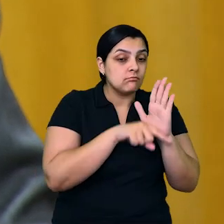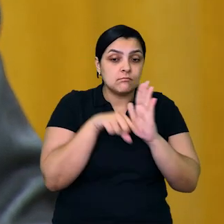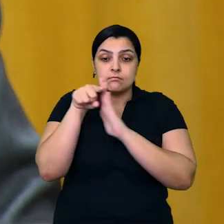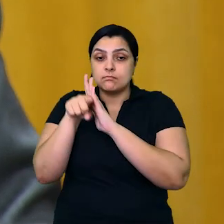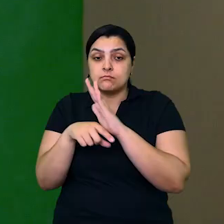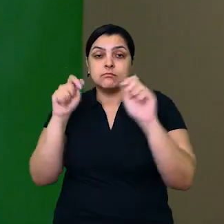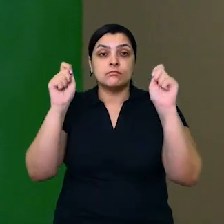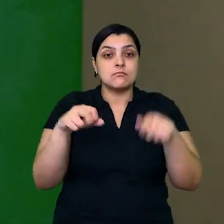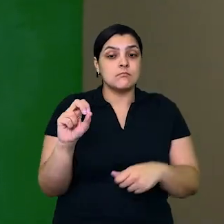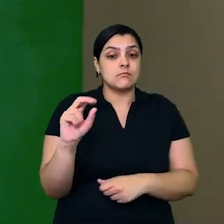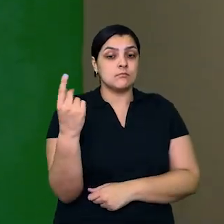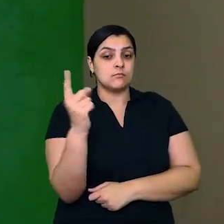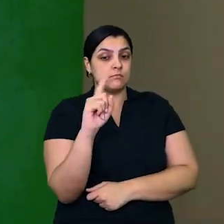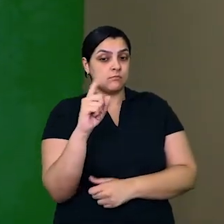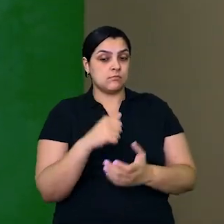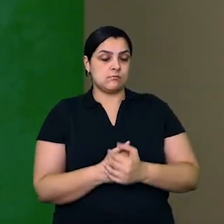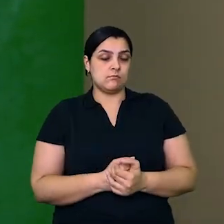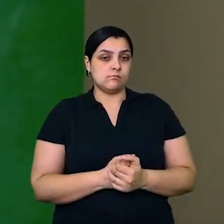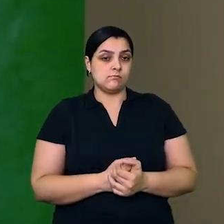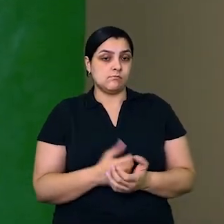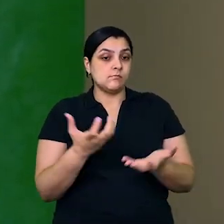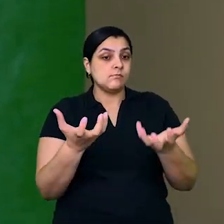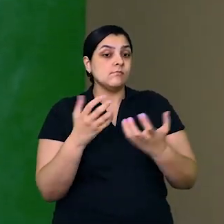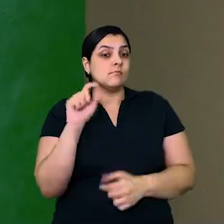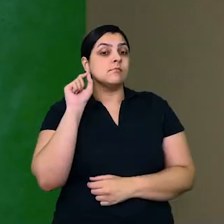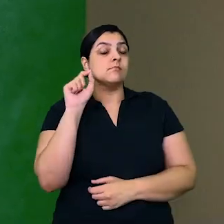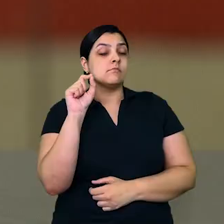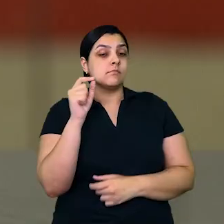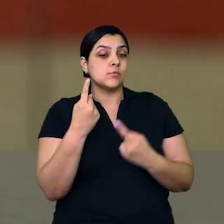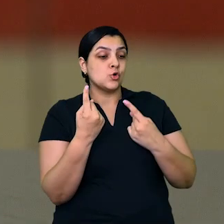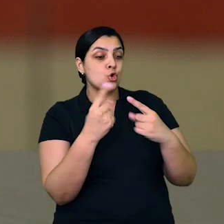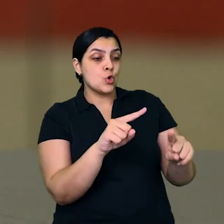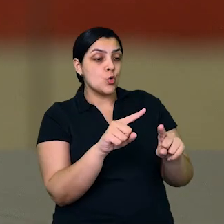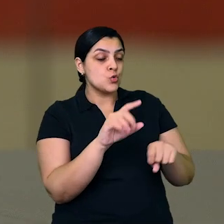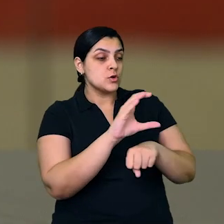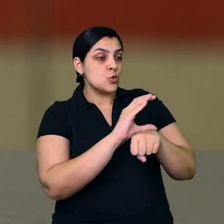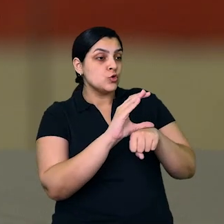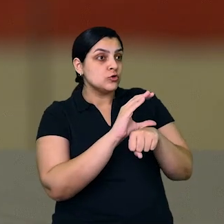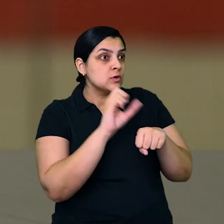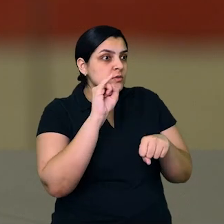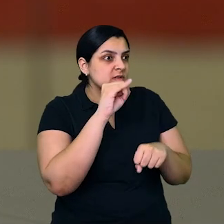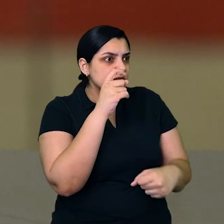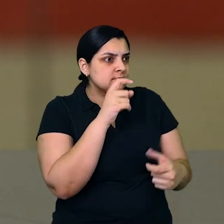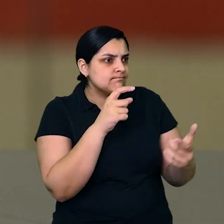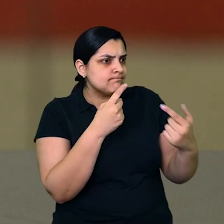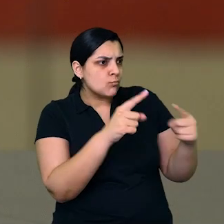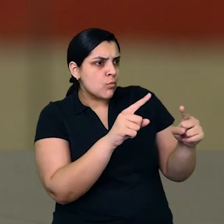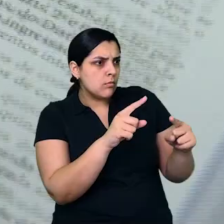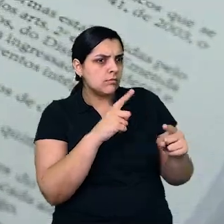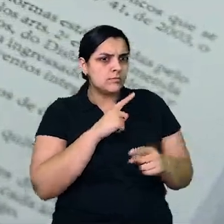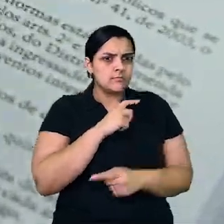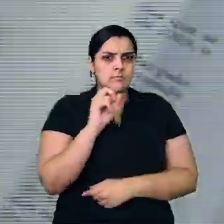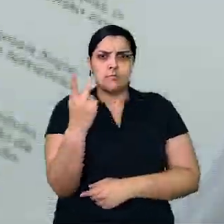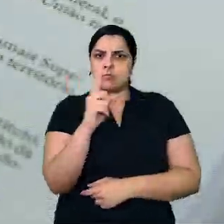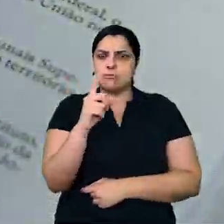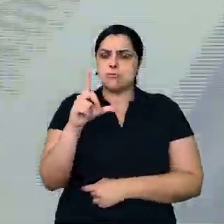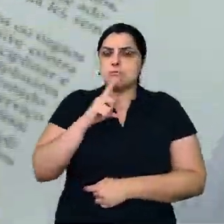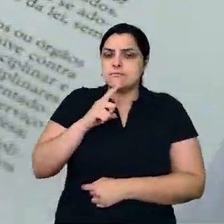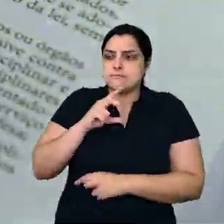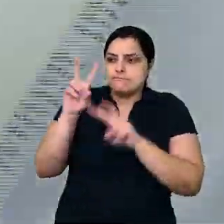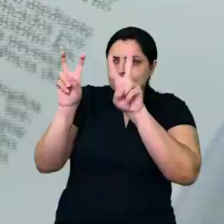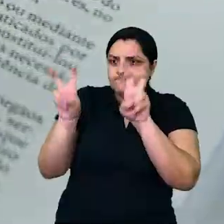é cabível. O exame leva em conta aspectos como a violação direta da Constituição Federal ou a existência de